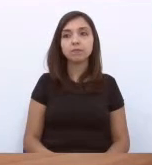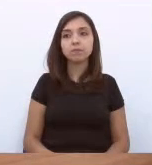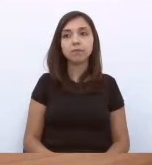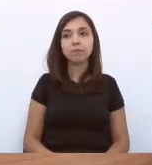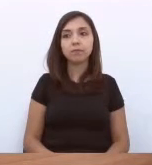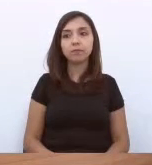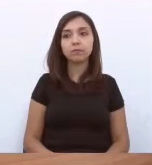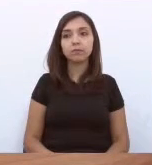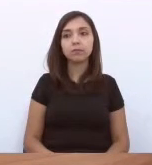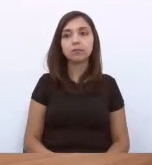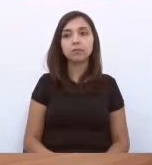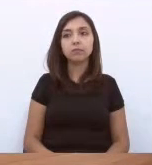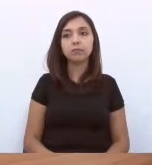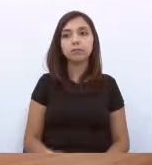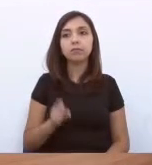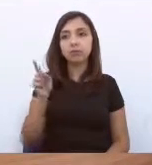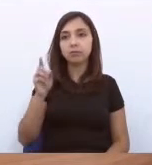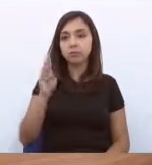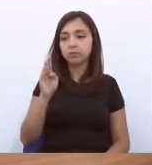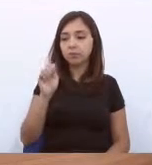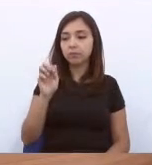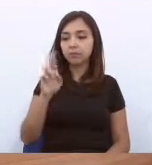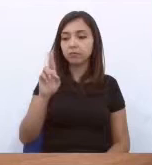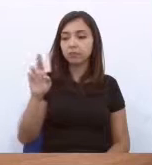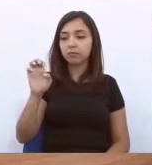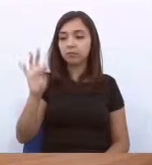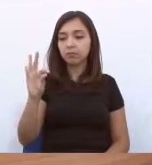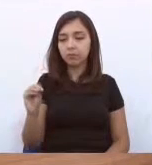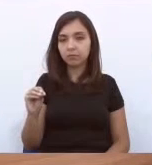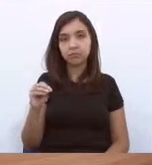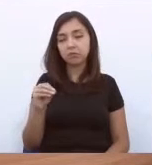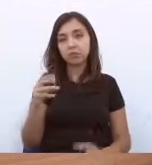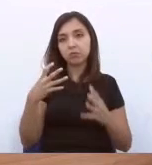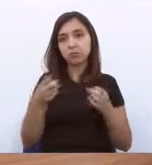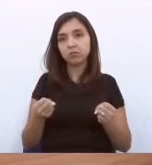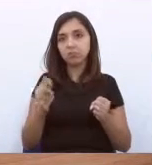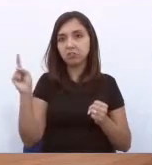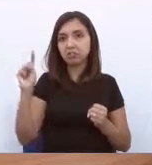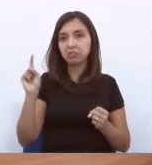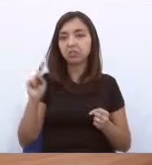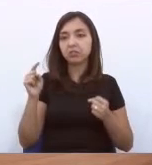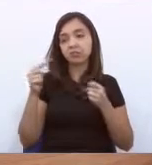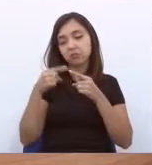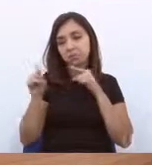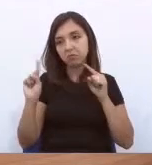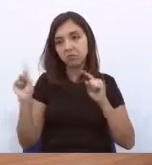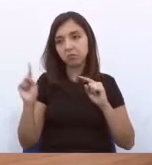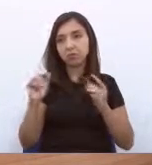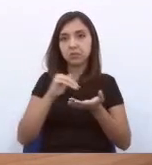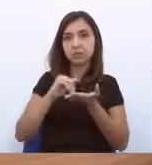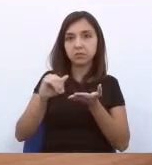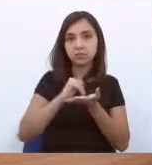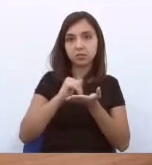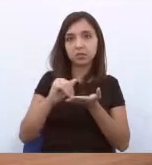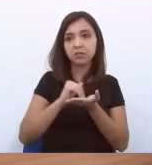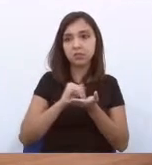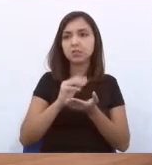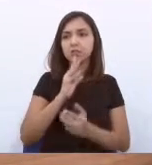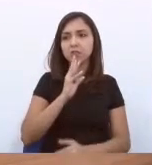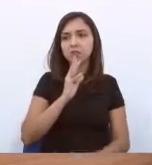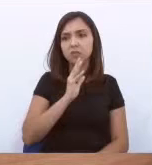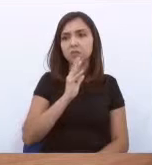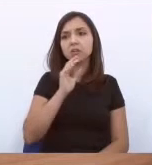discordo, Barreto, na questão do secretário não conhecer, ele conhece